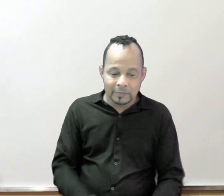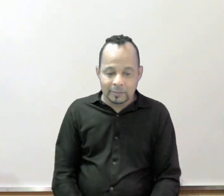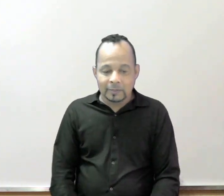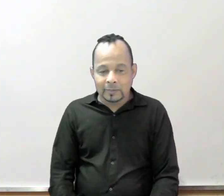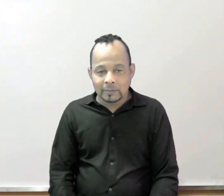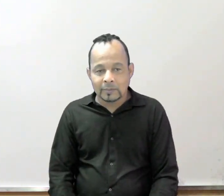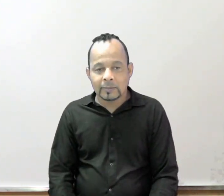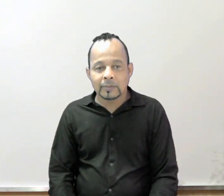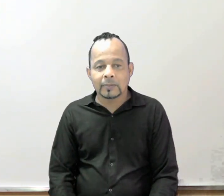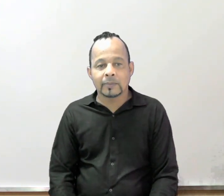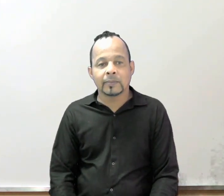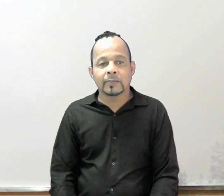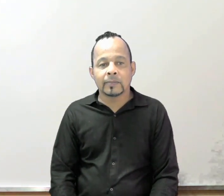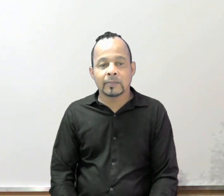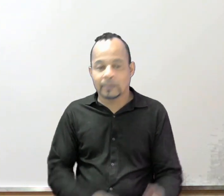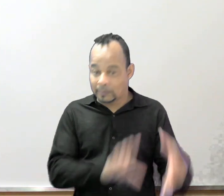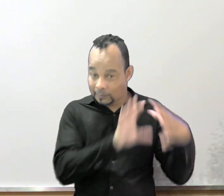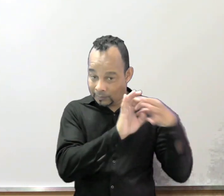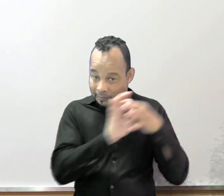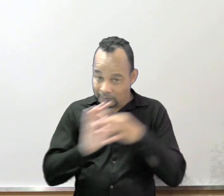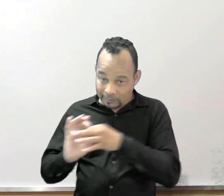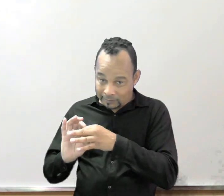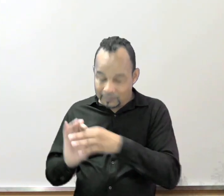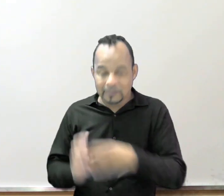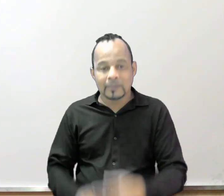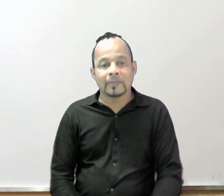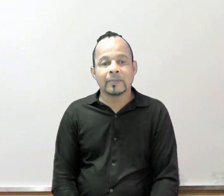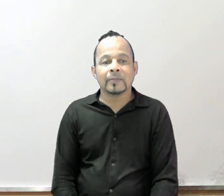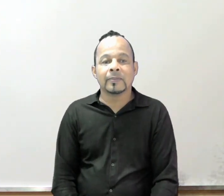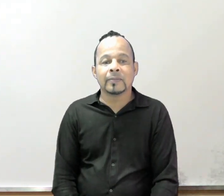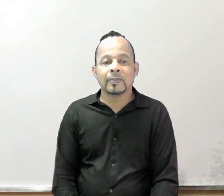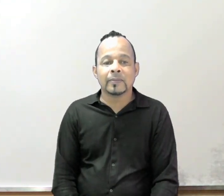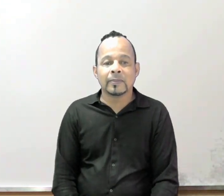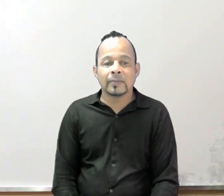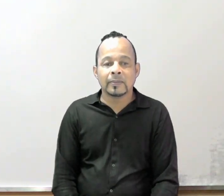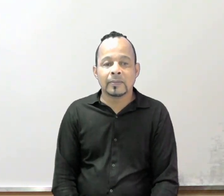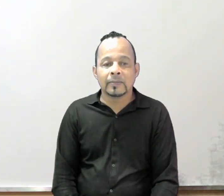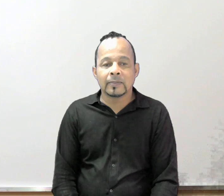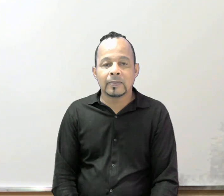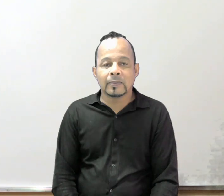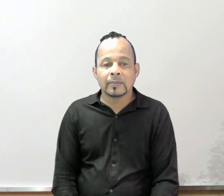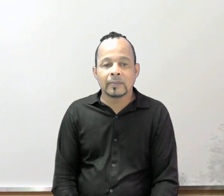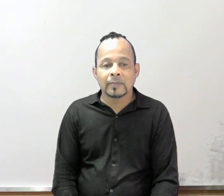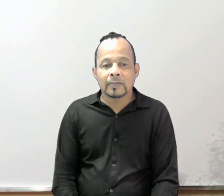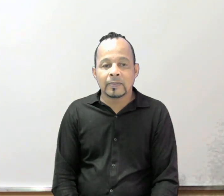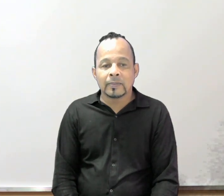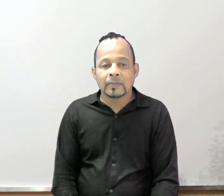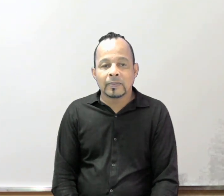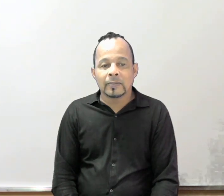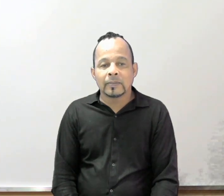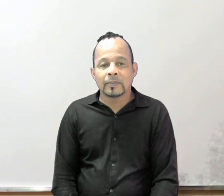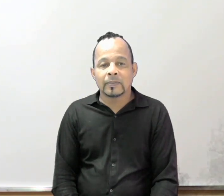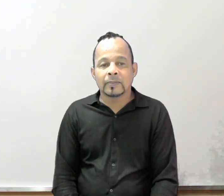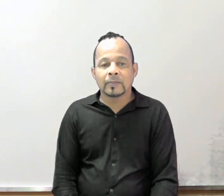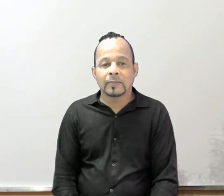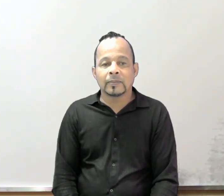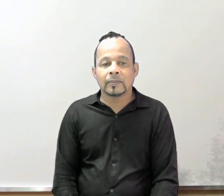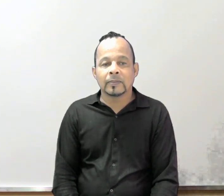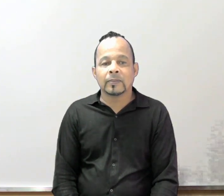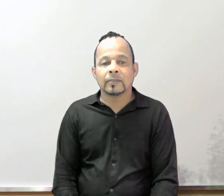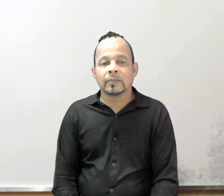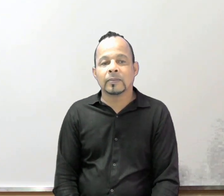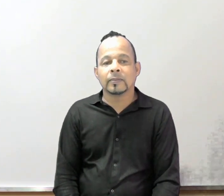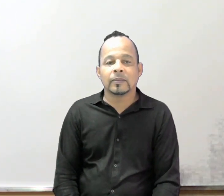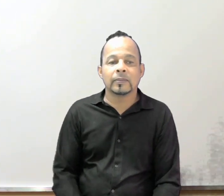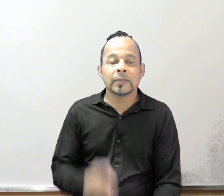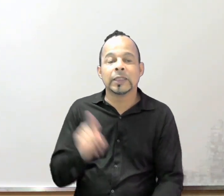operação, pelo contexto. Bacana? Mas isso resolveria este problema. Outra maneira de resolver